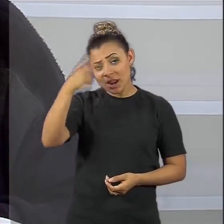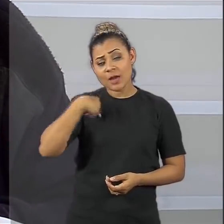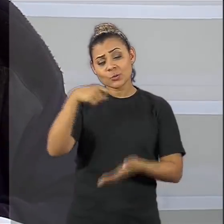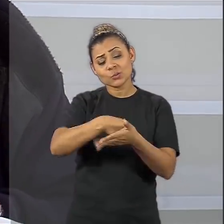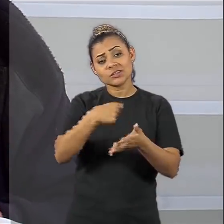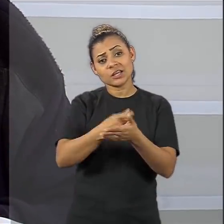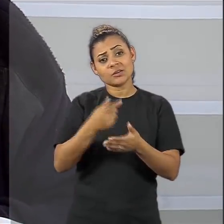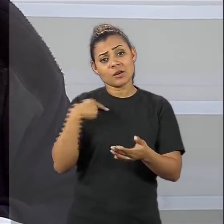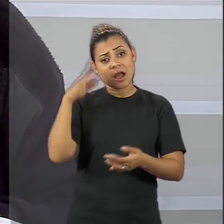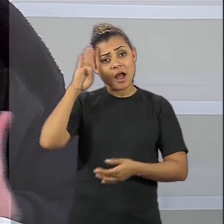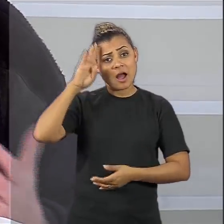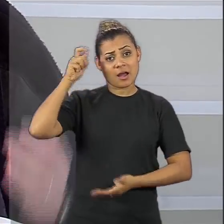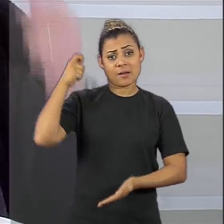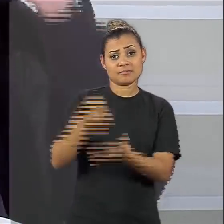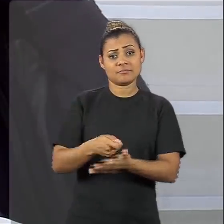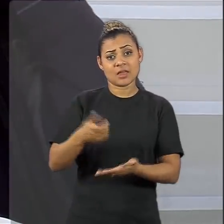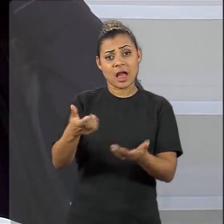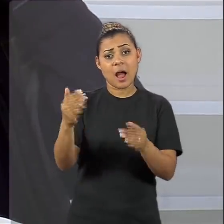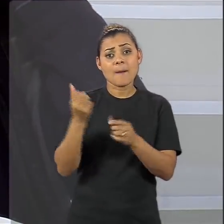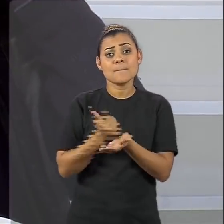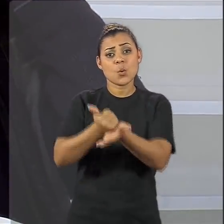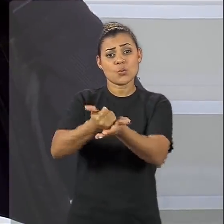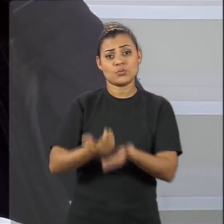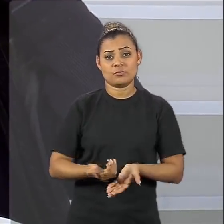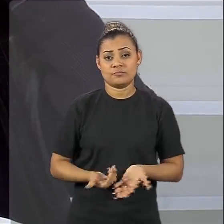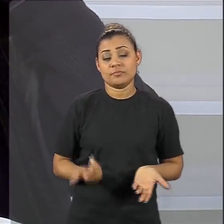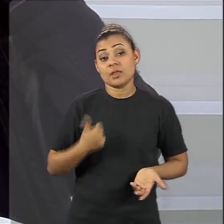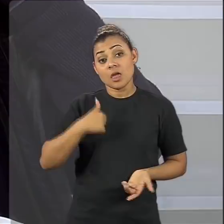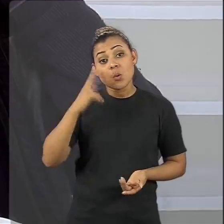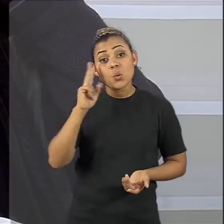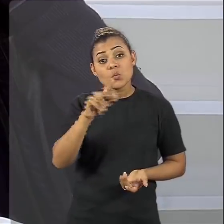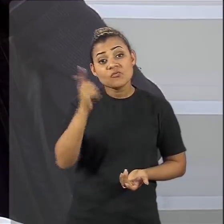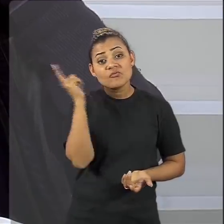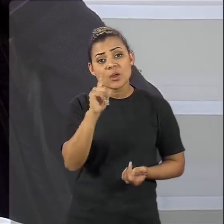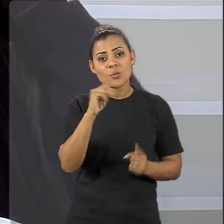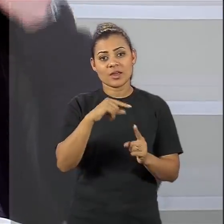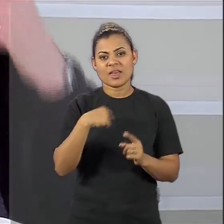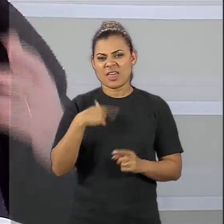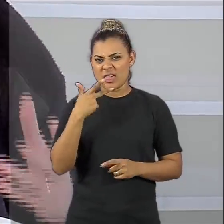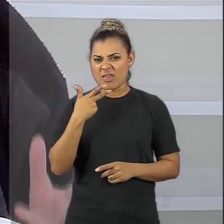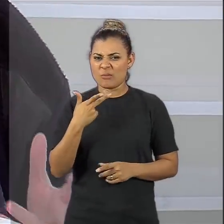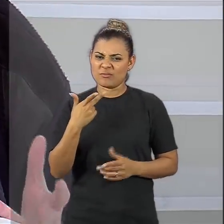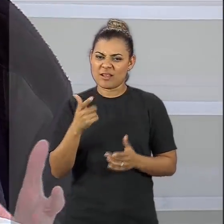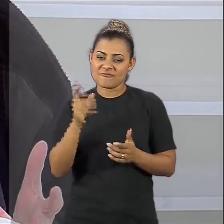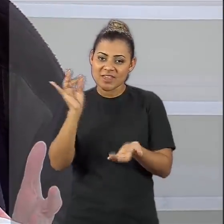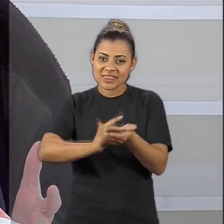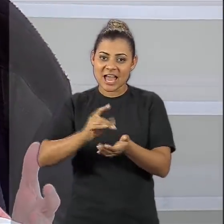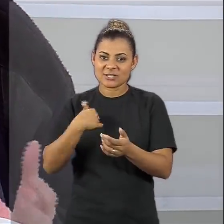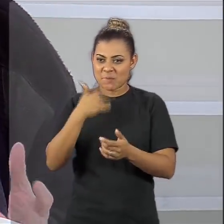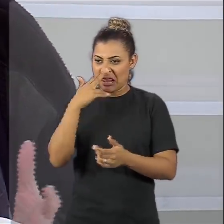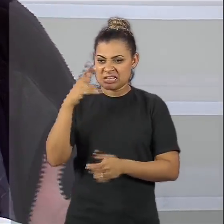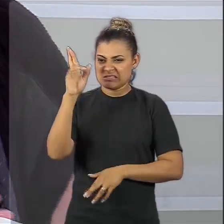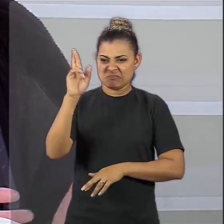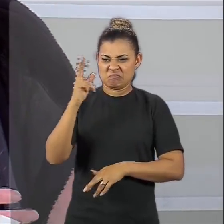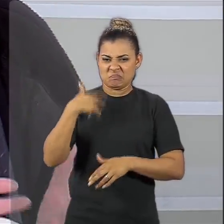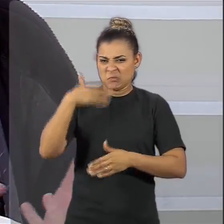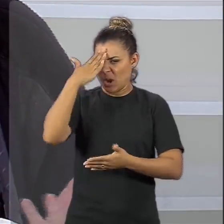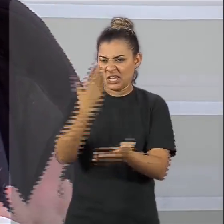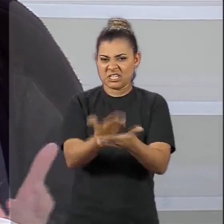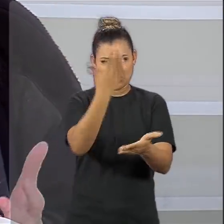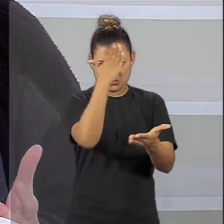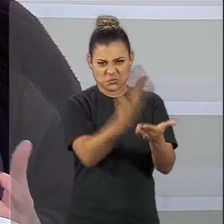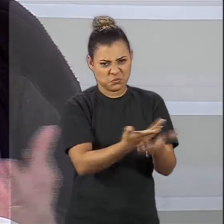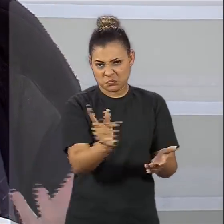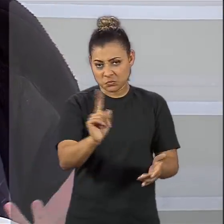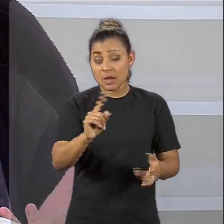aspectos. Até positivo, consigo ver algo de positivo nesse... Por mais que eu seja pessimista em geral, consigo ver algo de positivo nisso. É melhor que esse